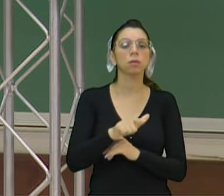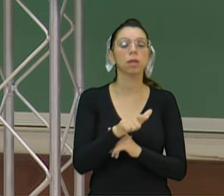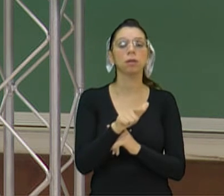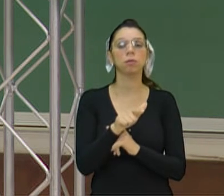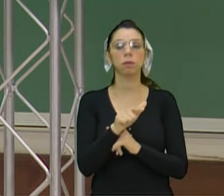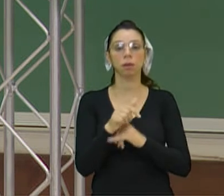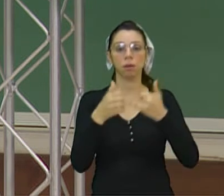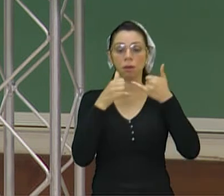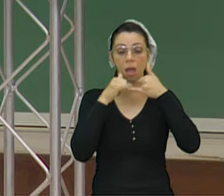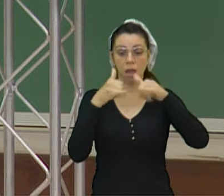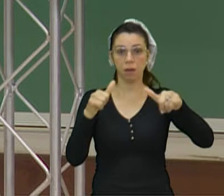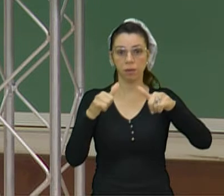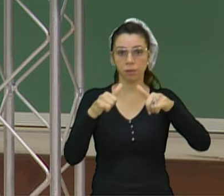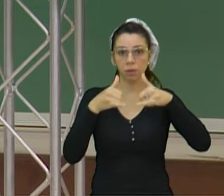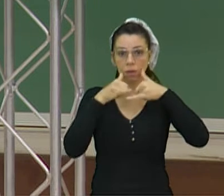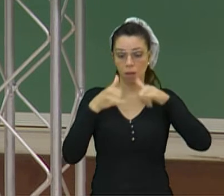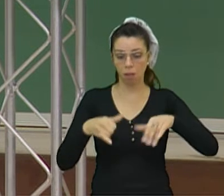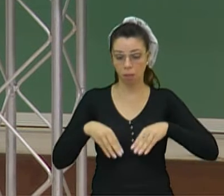terra.